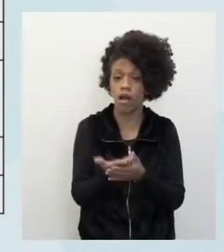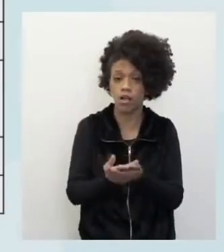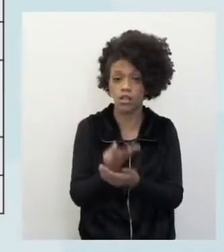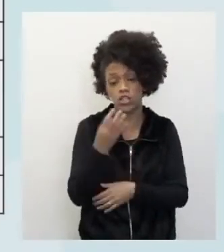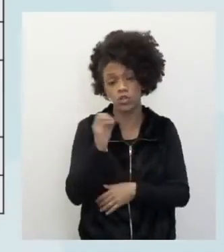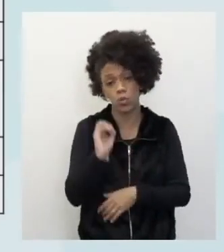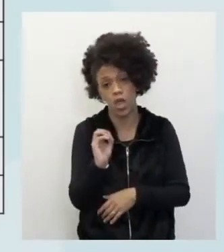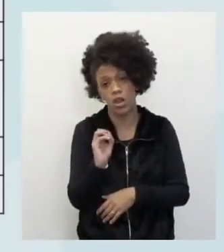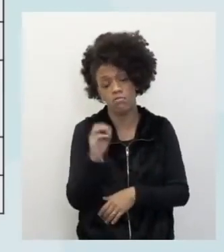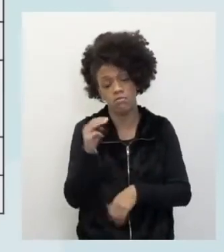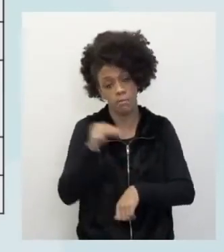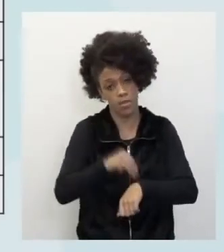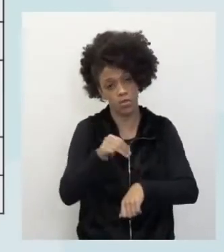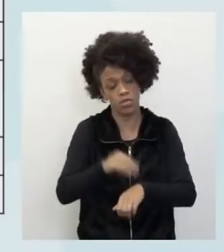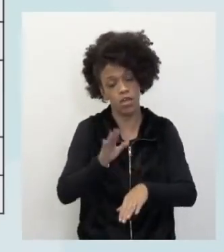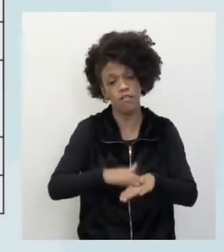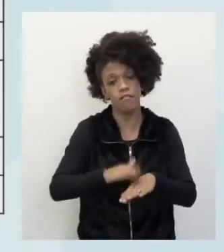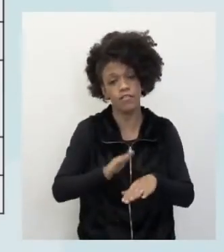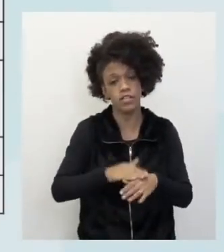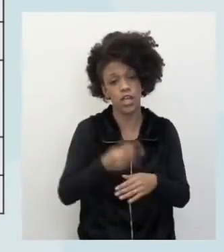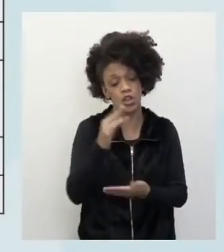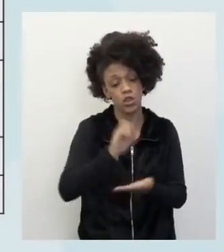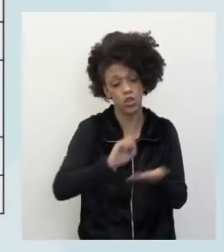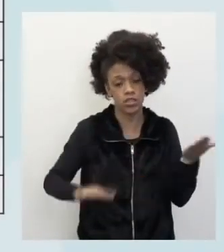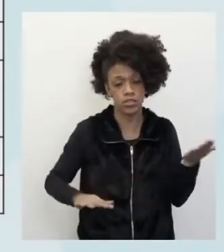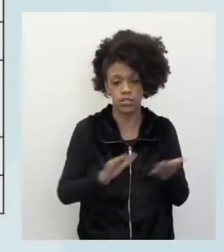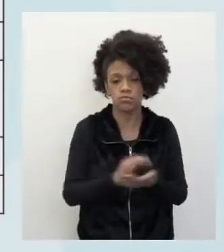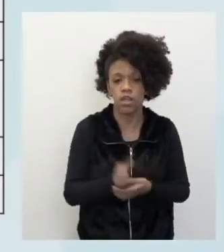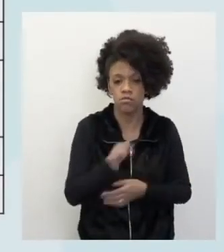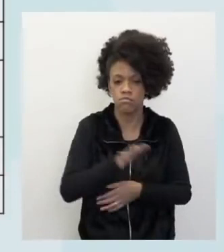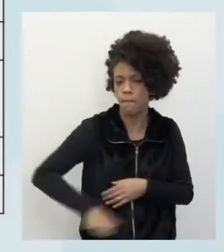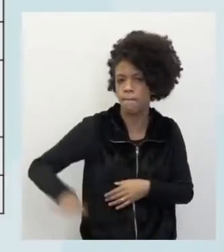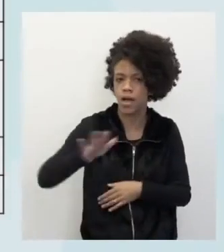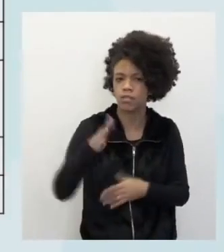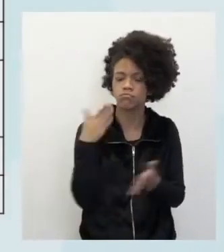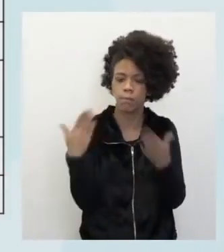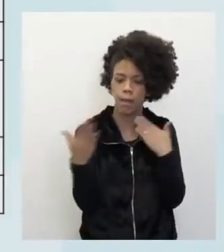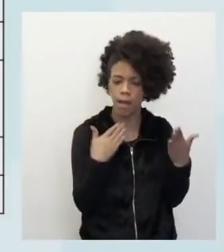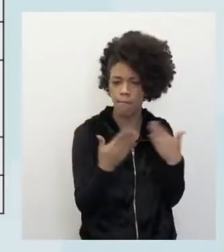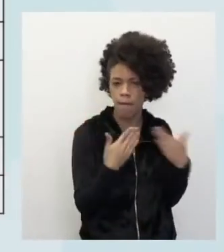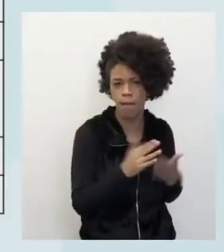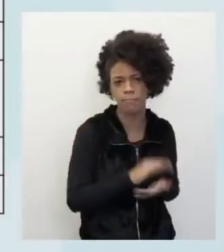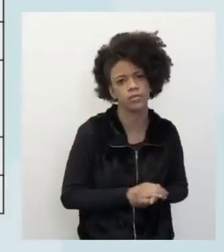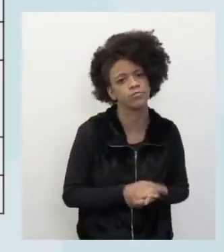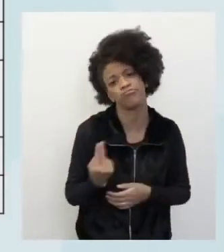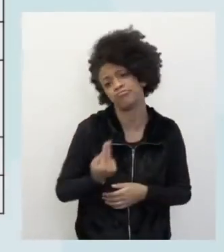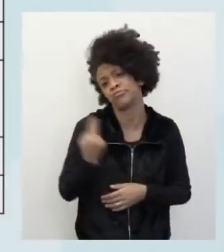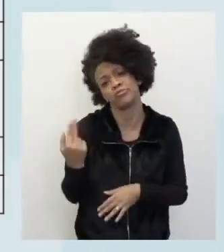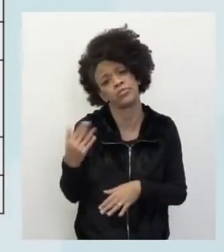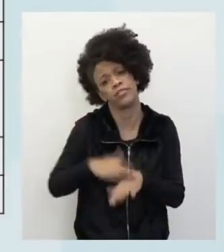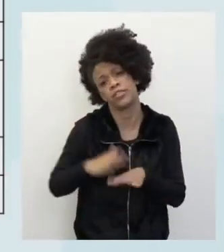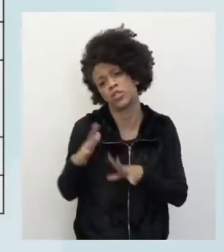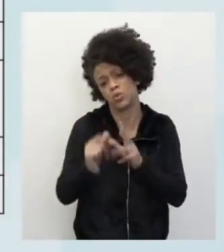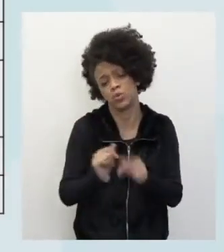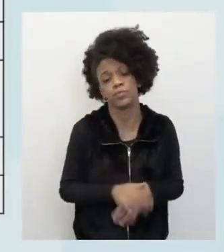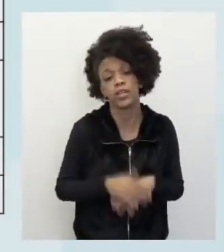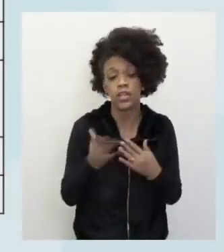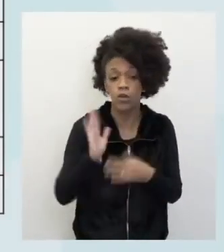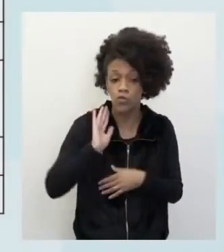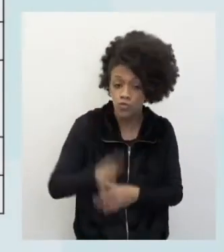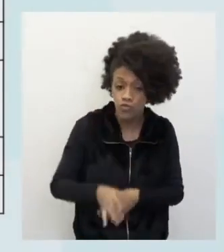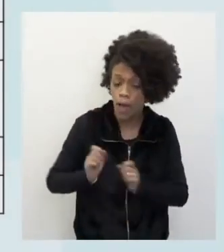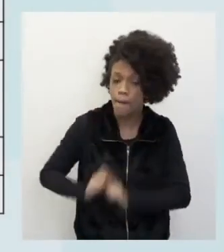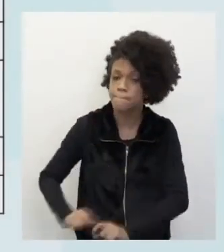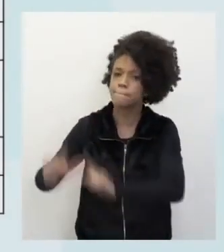2 exercícios e ter todo esse espaço de diálogo que eu e o Mauro temos, não dá para fazer tudo. Então eu já preenchi para